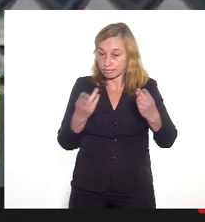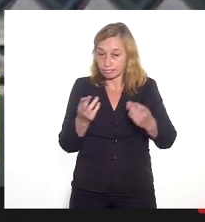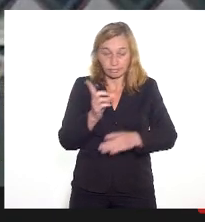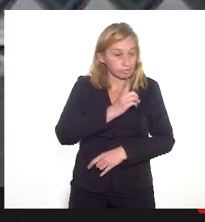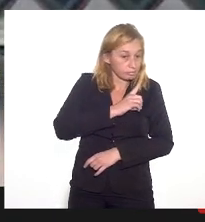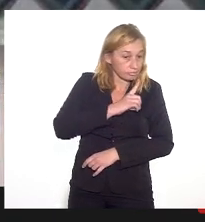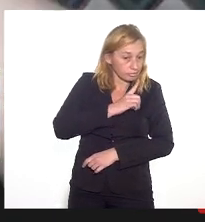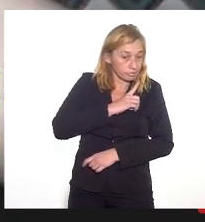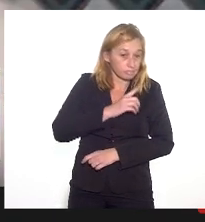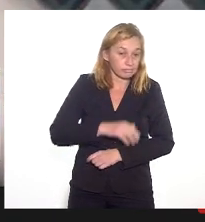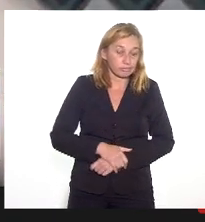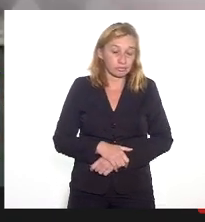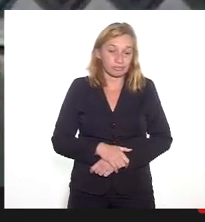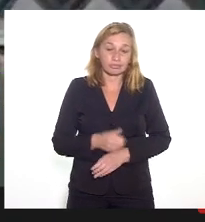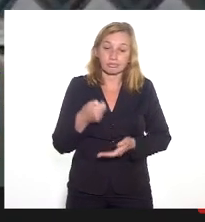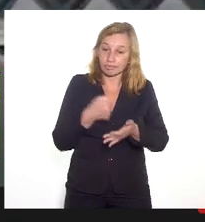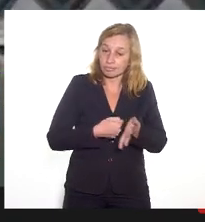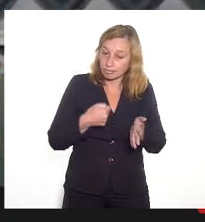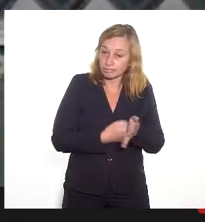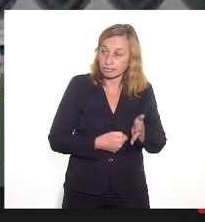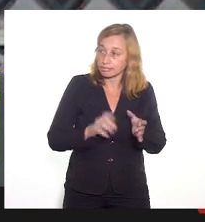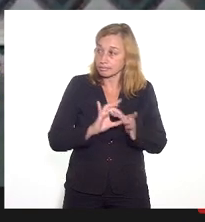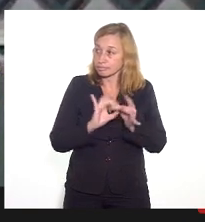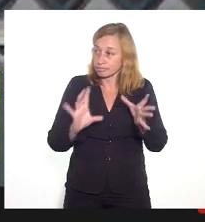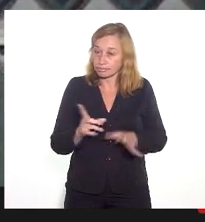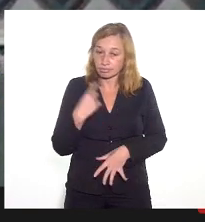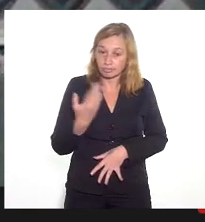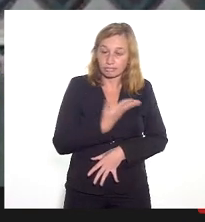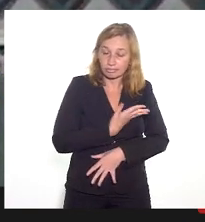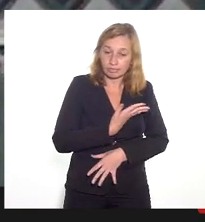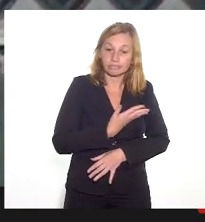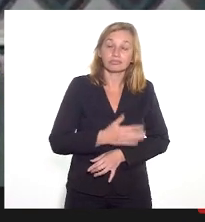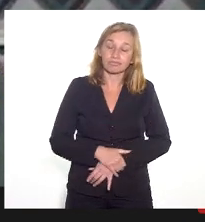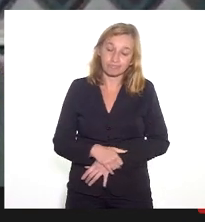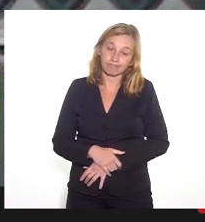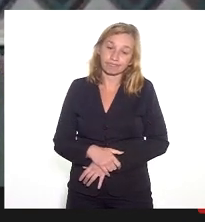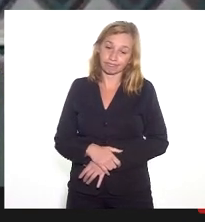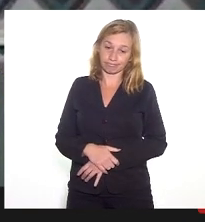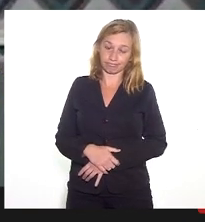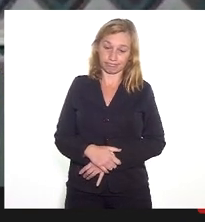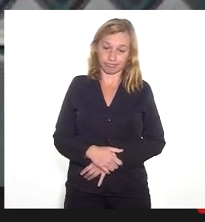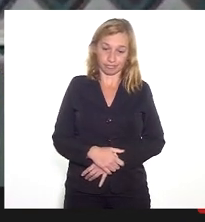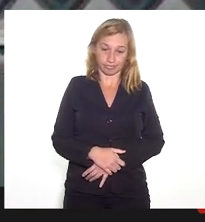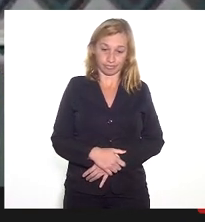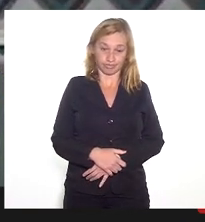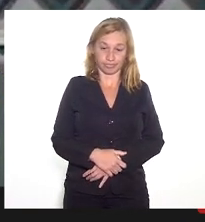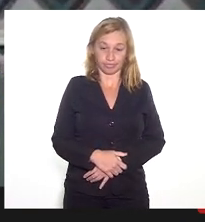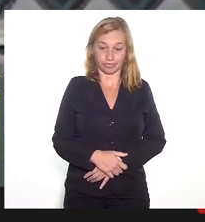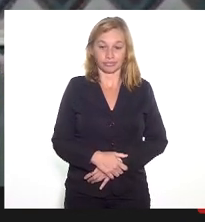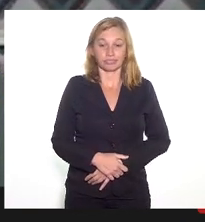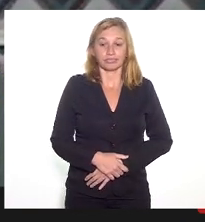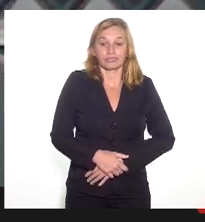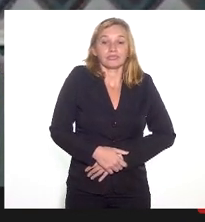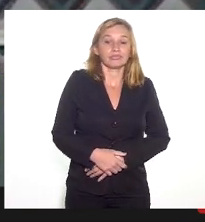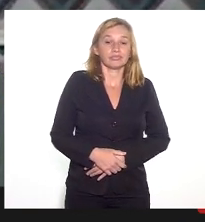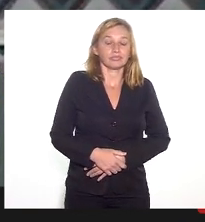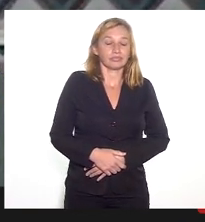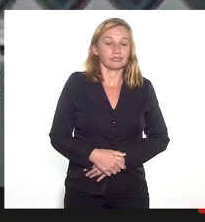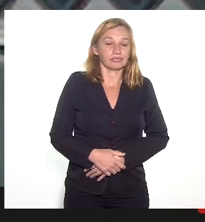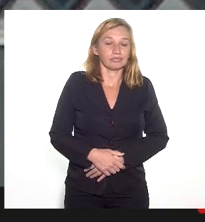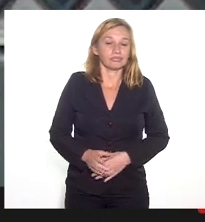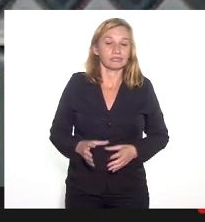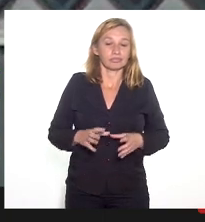delegacia, de lutar pela liberdade dos nossos companheiros e companheiras, e a gente estava ali, né, companheiros e companheiras do